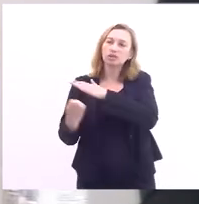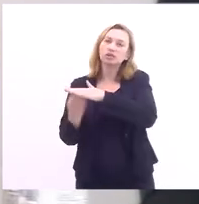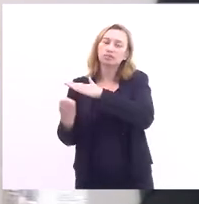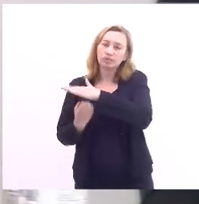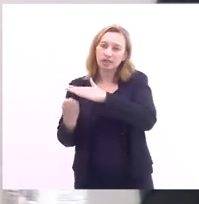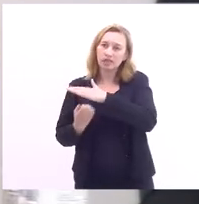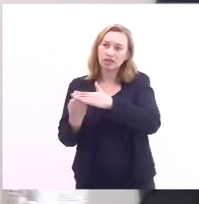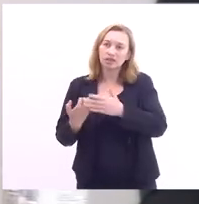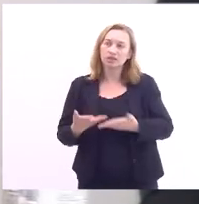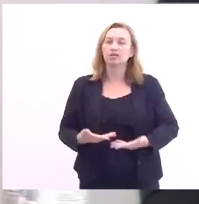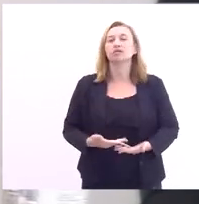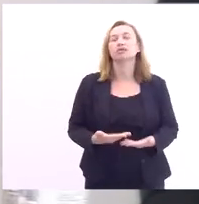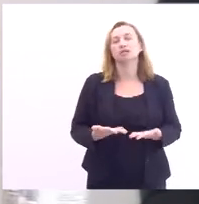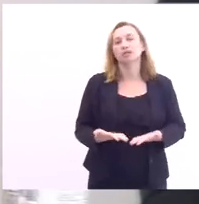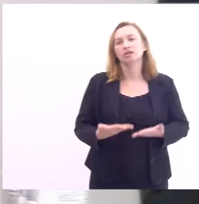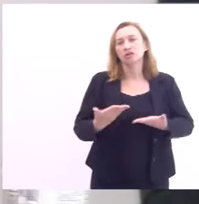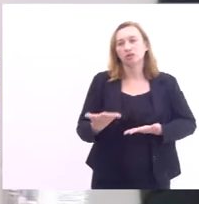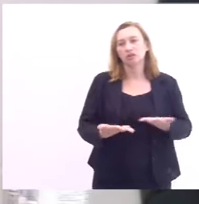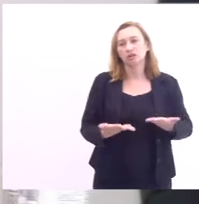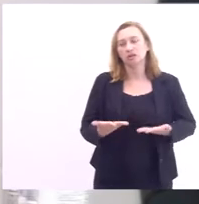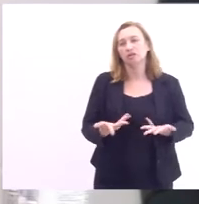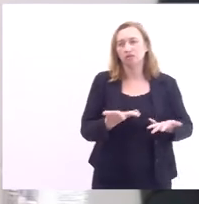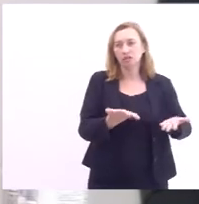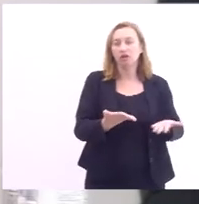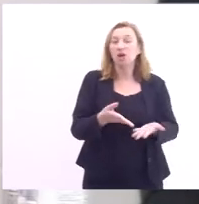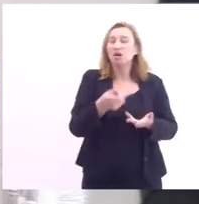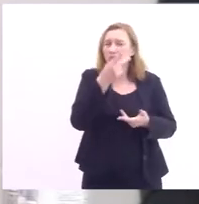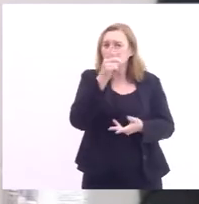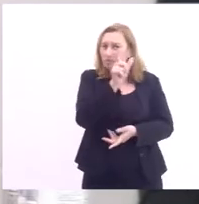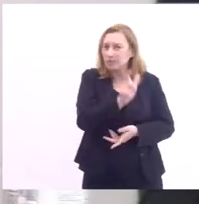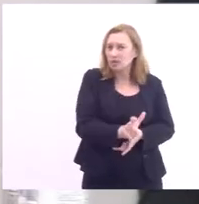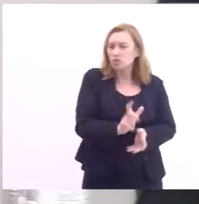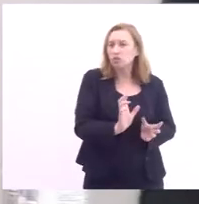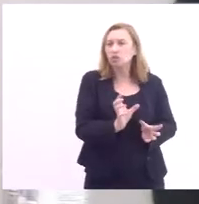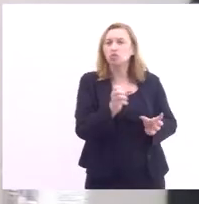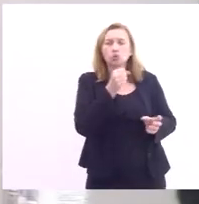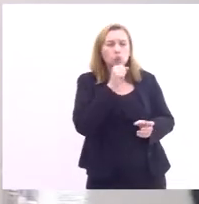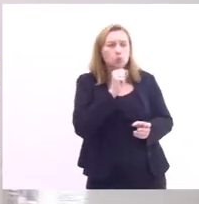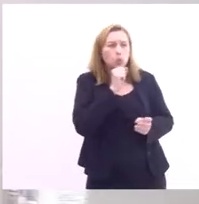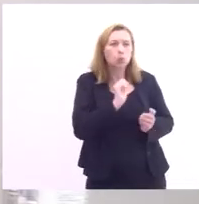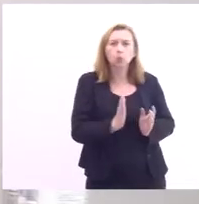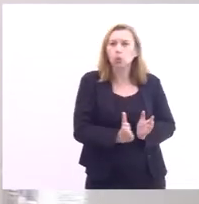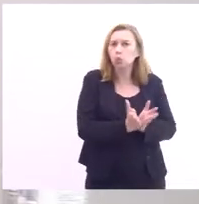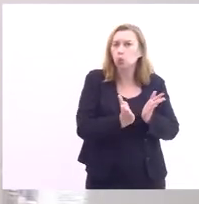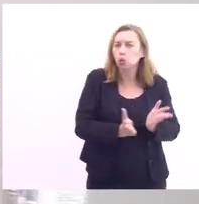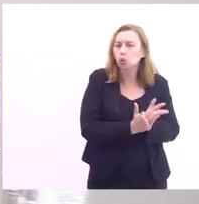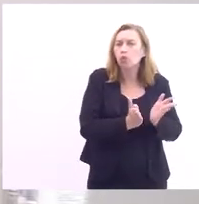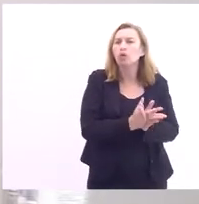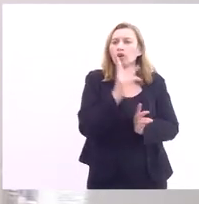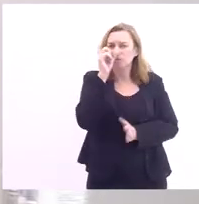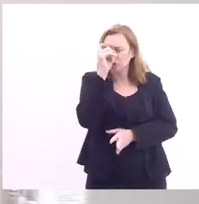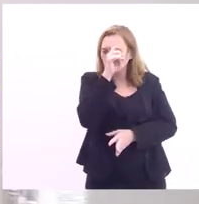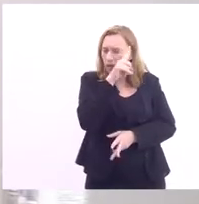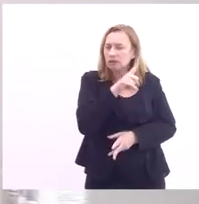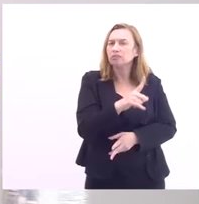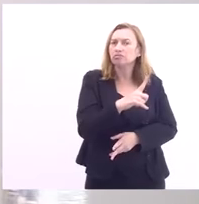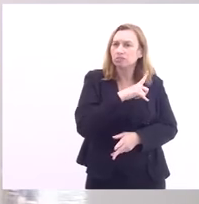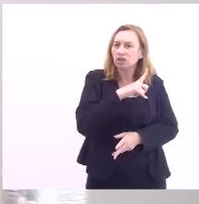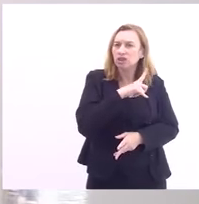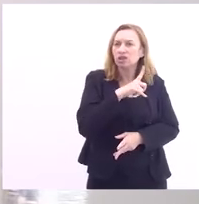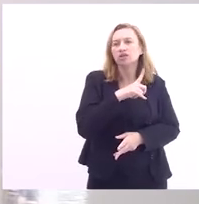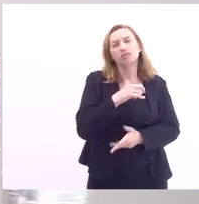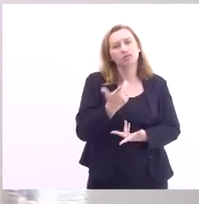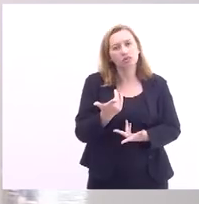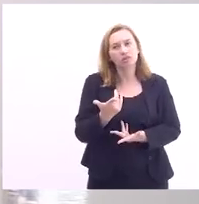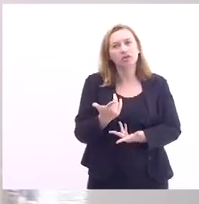serviço para eles. É o pessoal idoso, pessoal de baixa renda, que tem uma dificuldade tremenda de ser